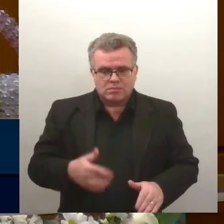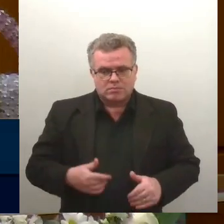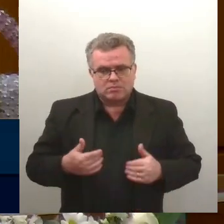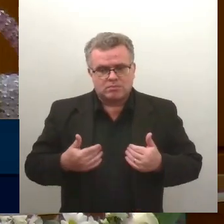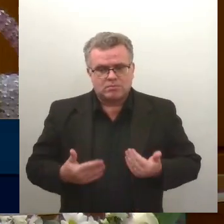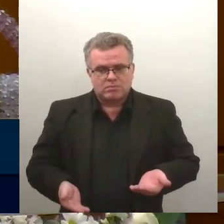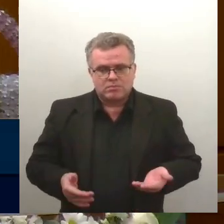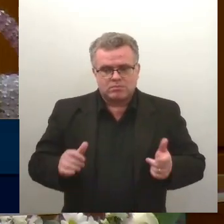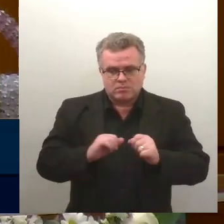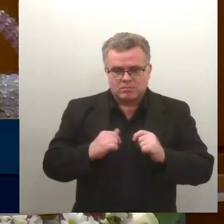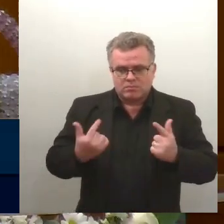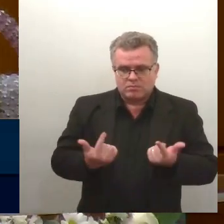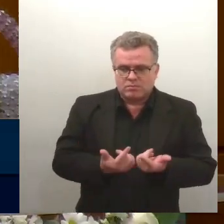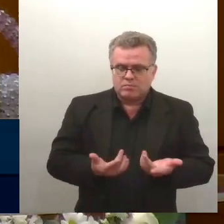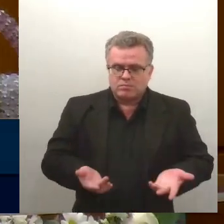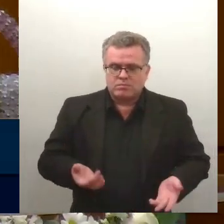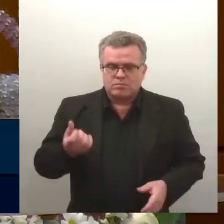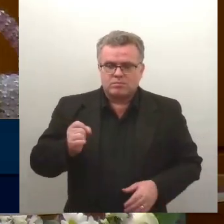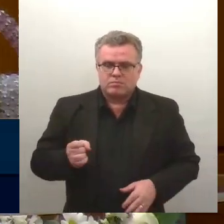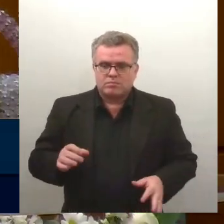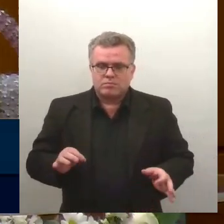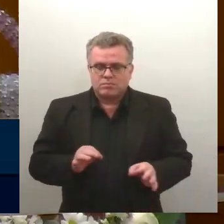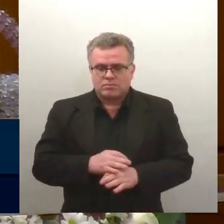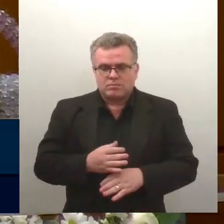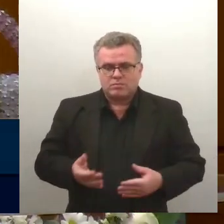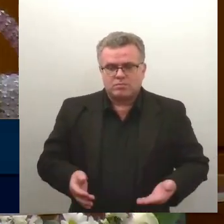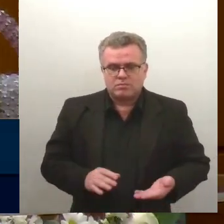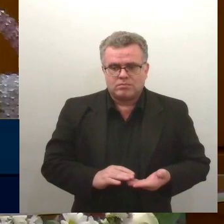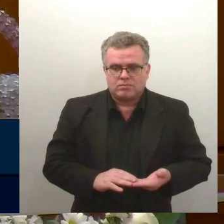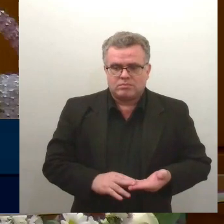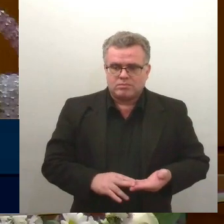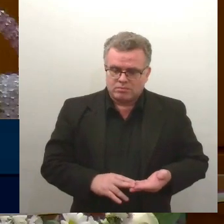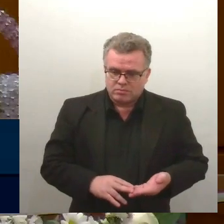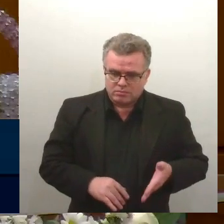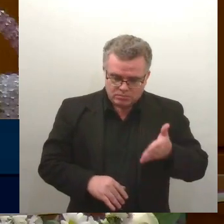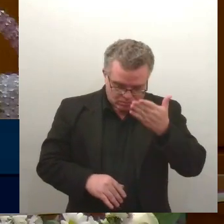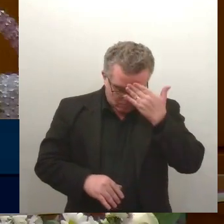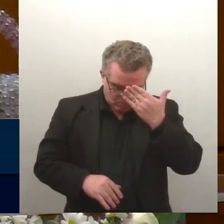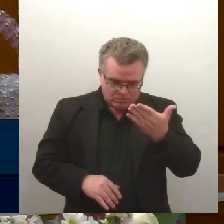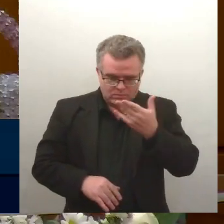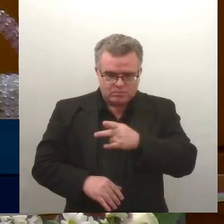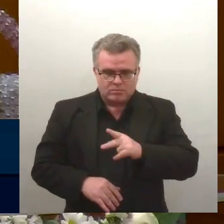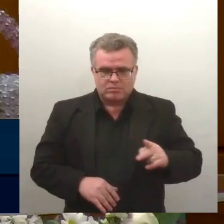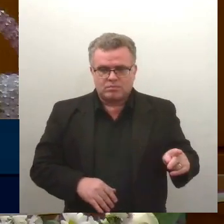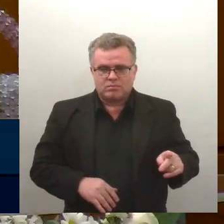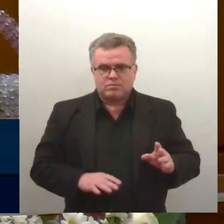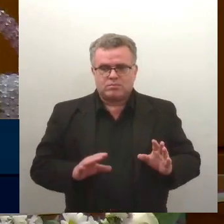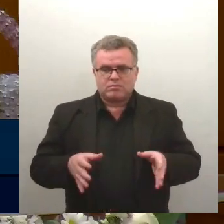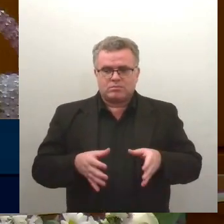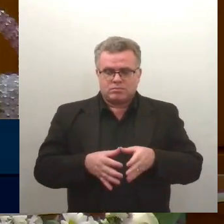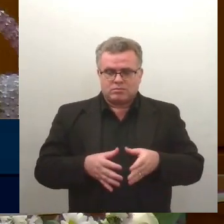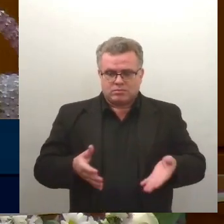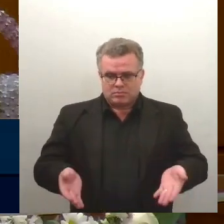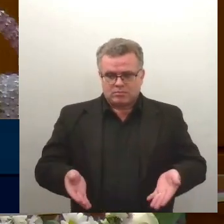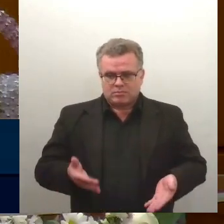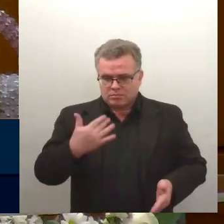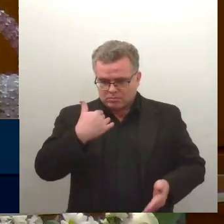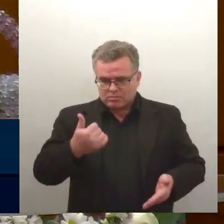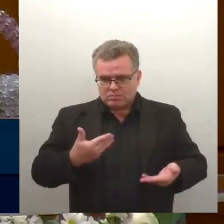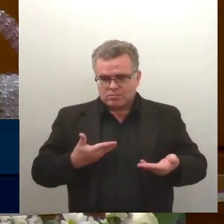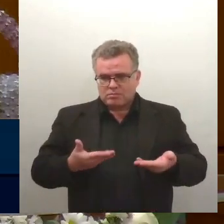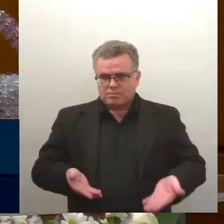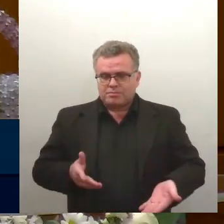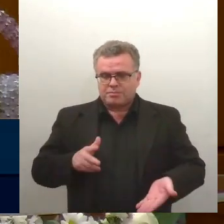de Sergipe, agradecer ao meu presidente da comissão pela honra, né, de estar aqui falando em nome, né,